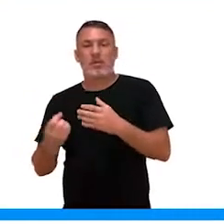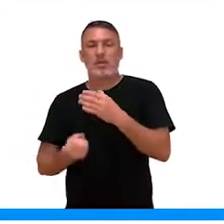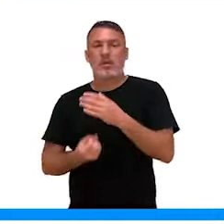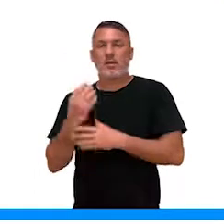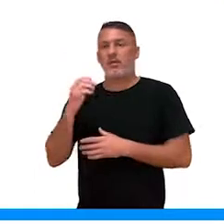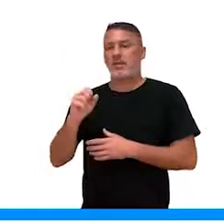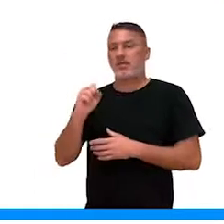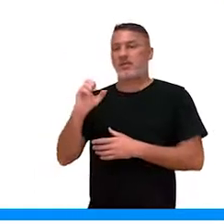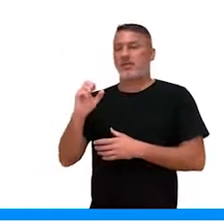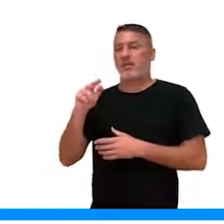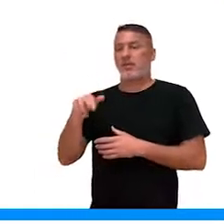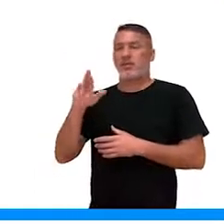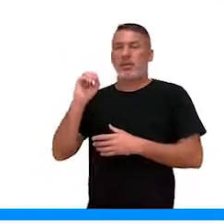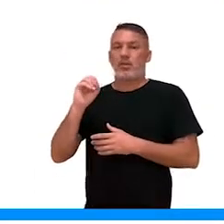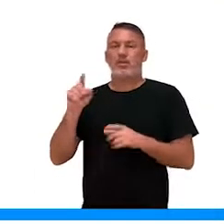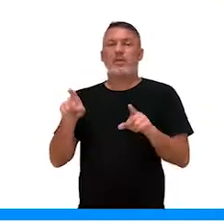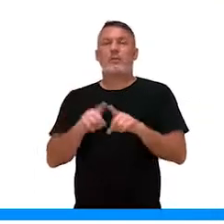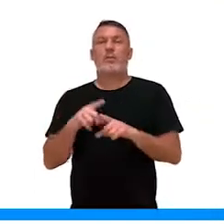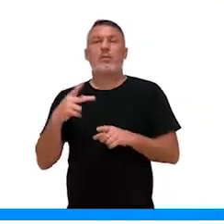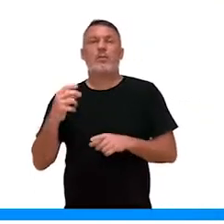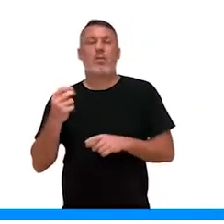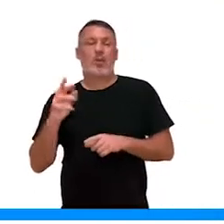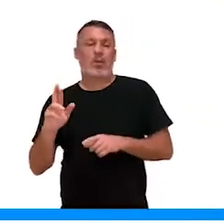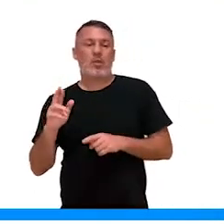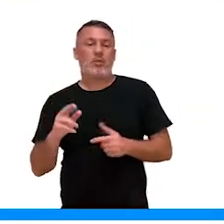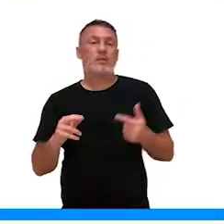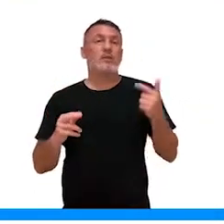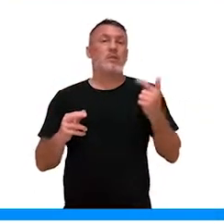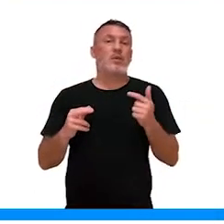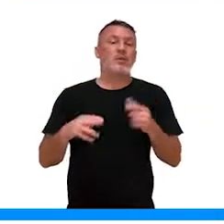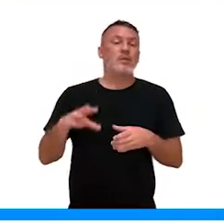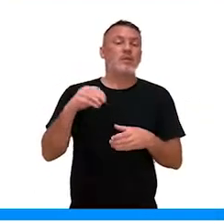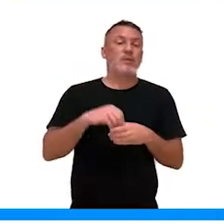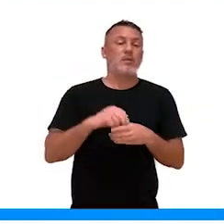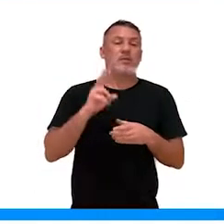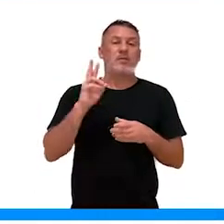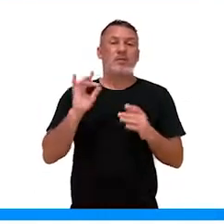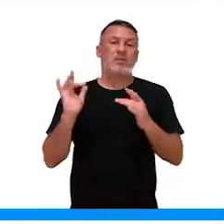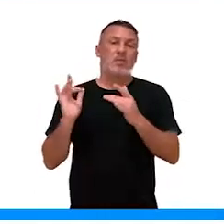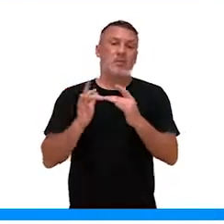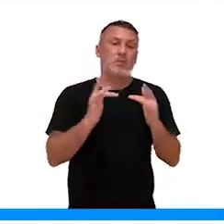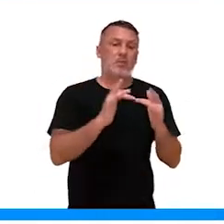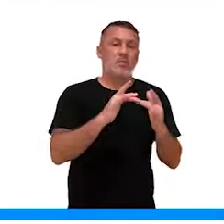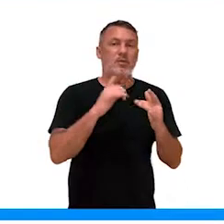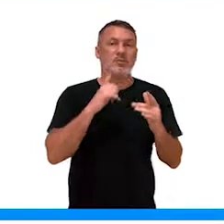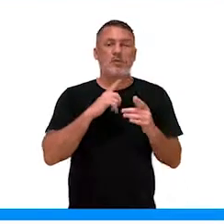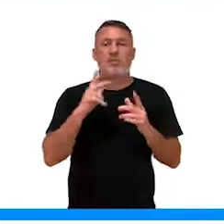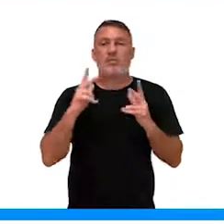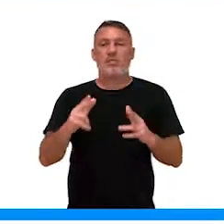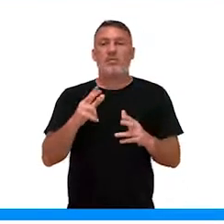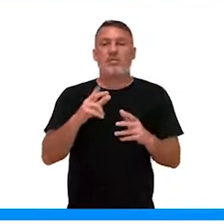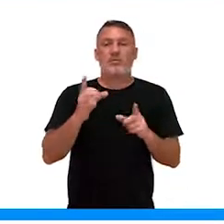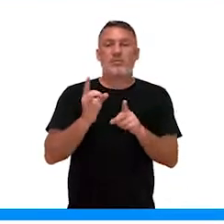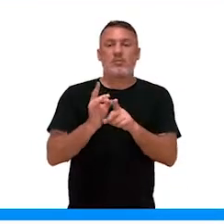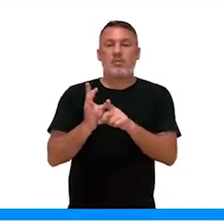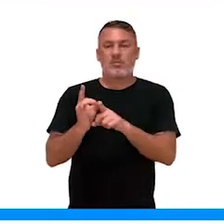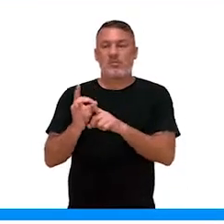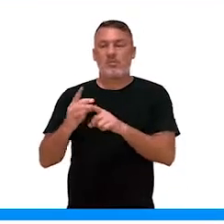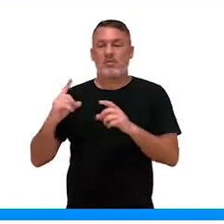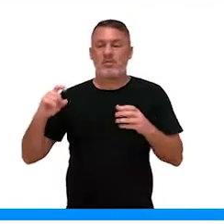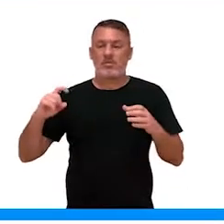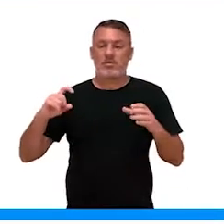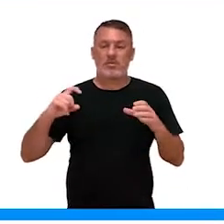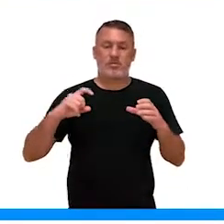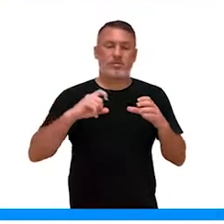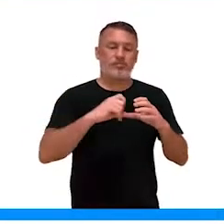sofrer divisão e vai virar um secundário e um corpúsculo polar. Esse secundário, ao entrar em contato com o